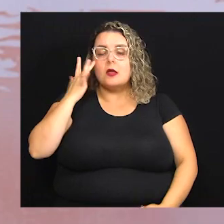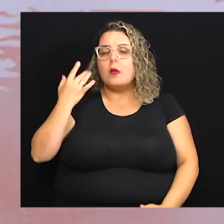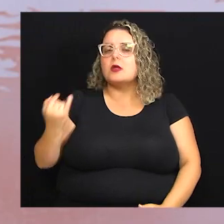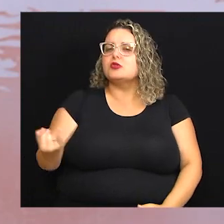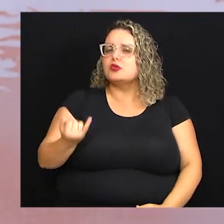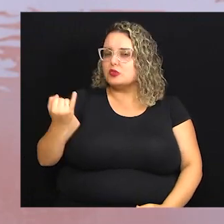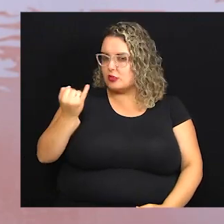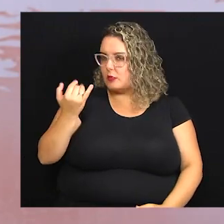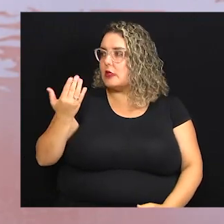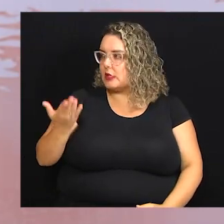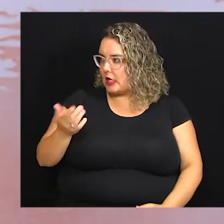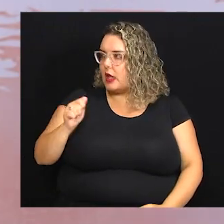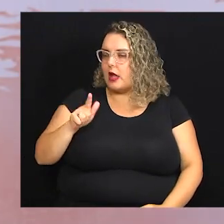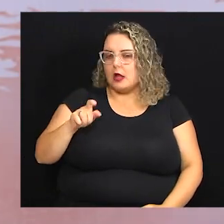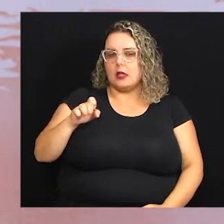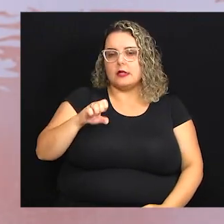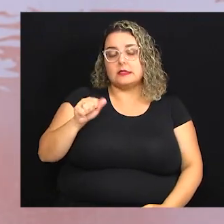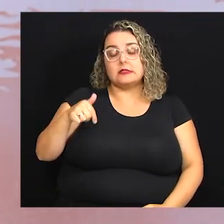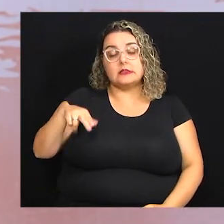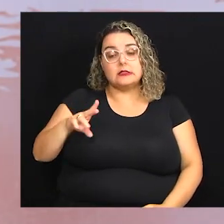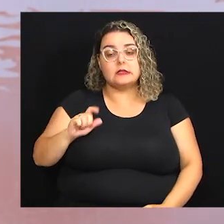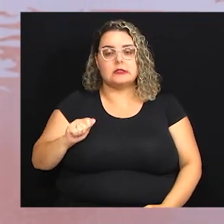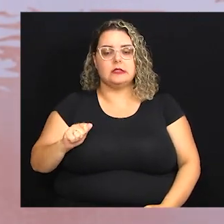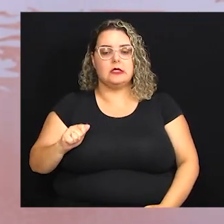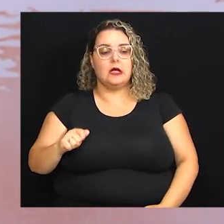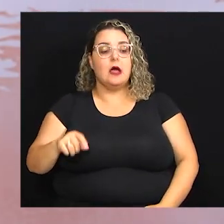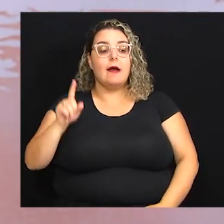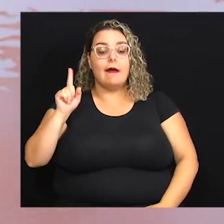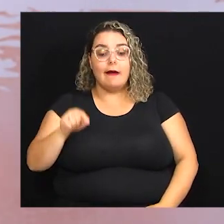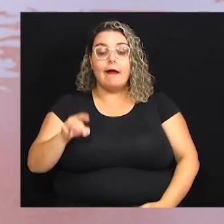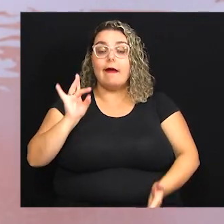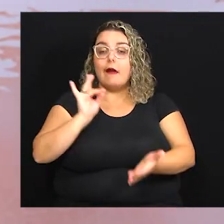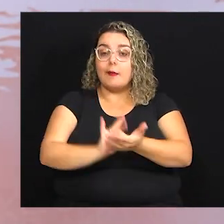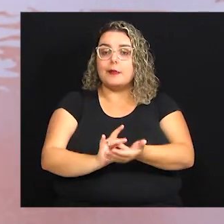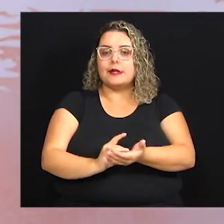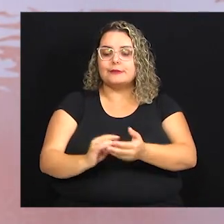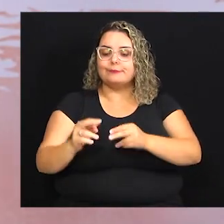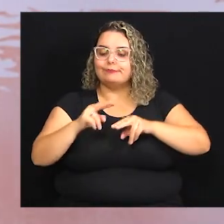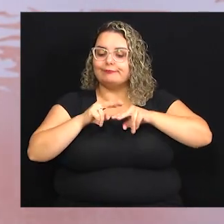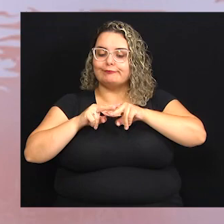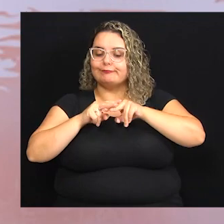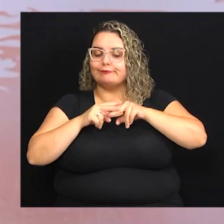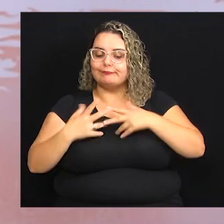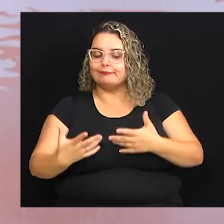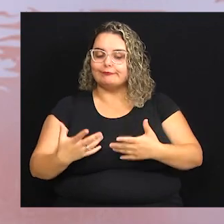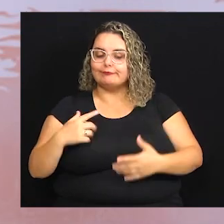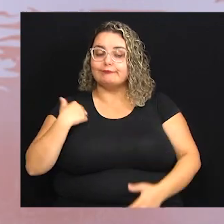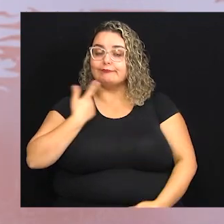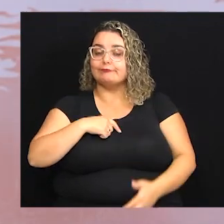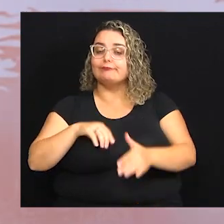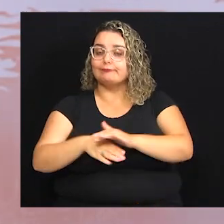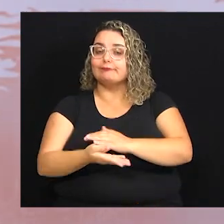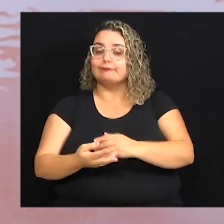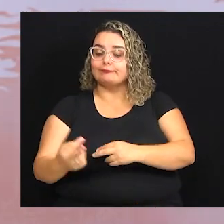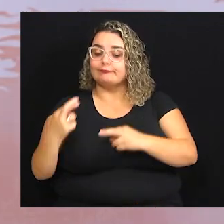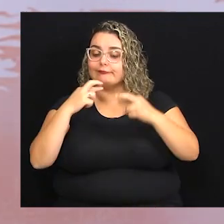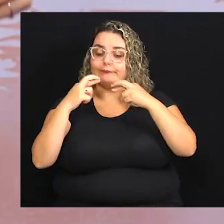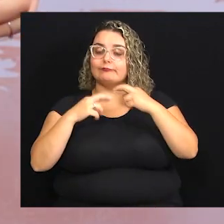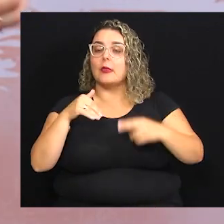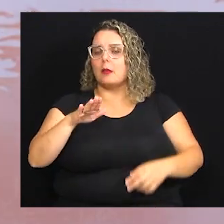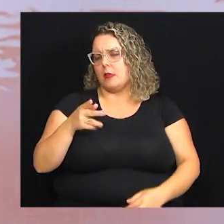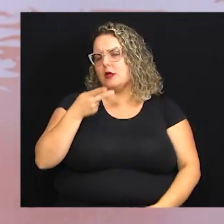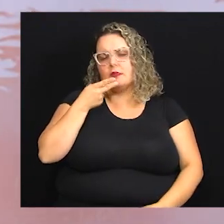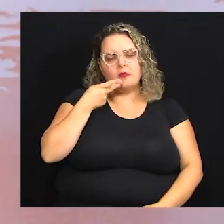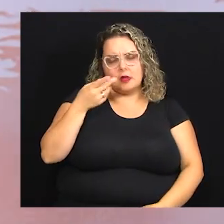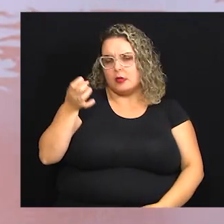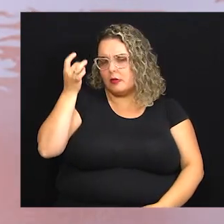E acho que o importante, né, Alessandro, que volta muito, é realmente a gente rever os nossos hábitos, porque é mais do que falar